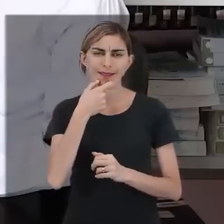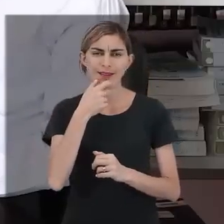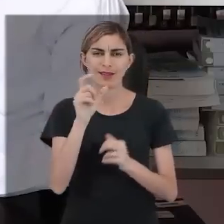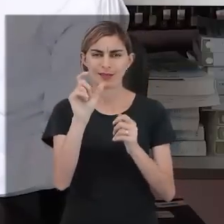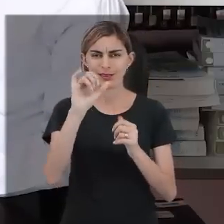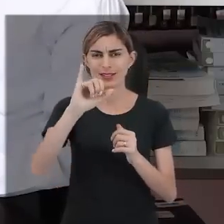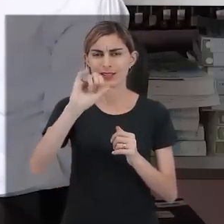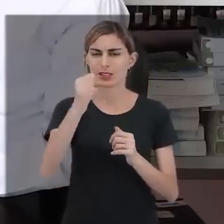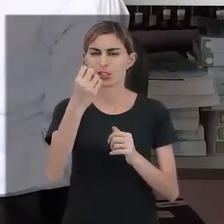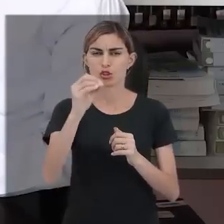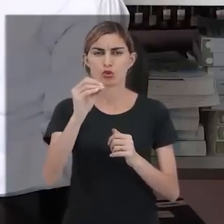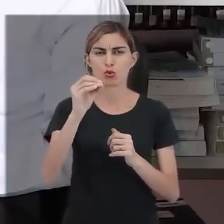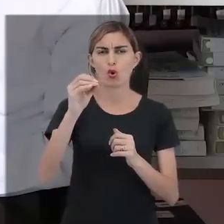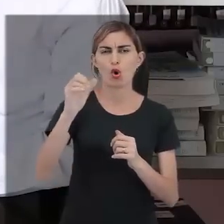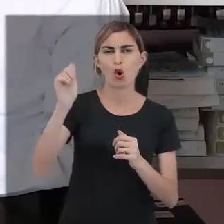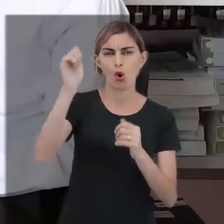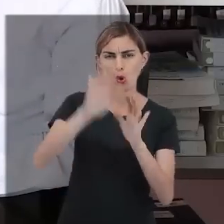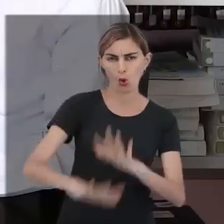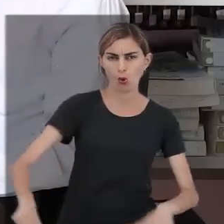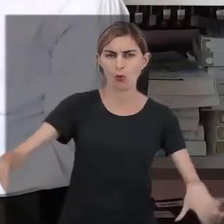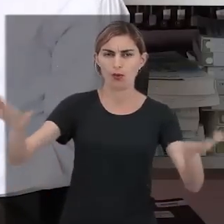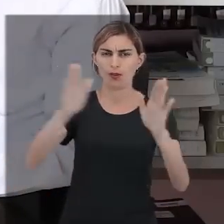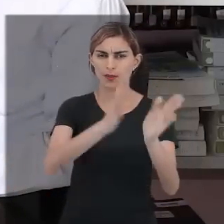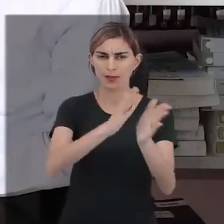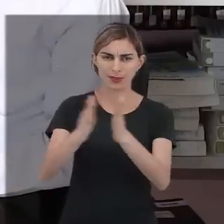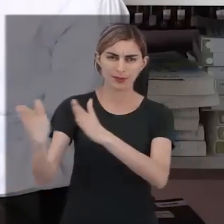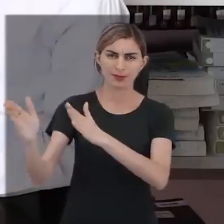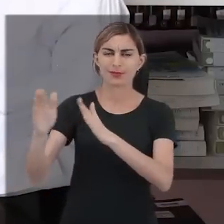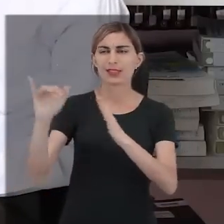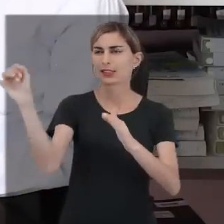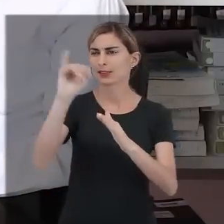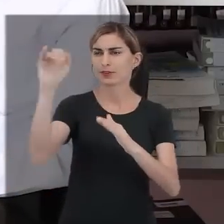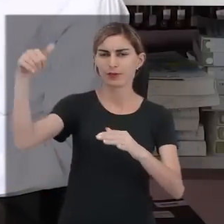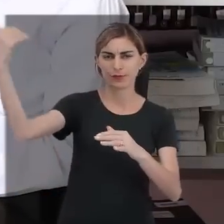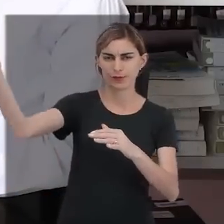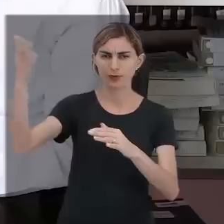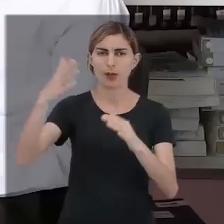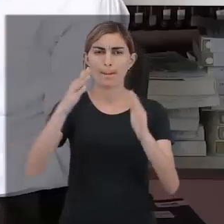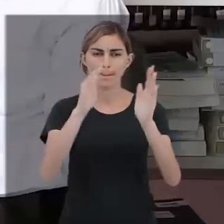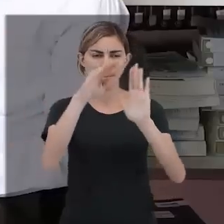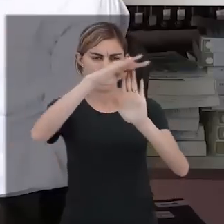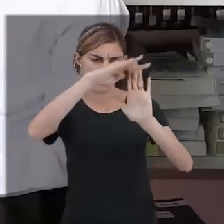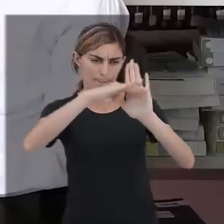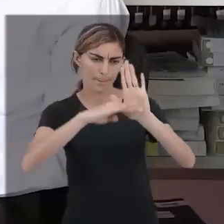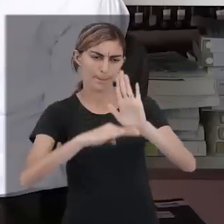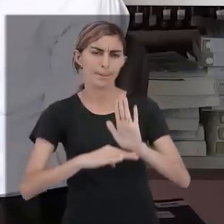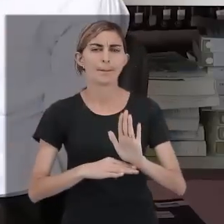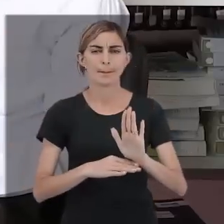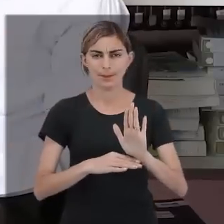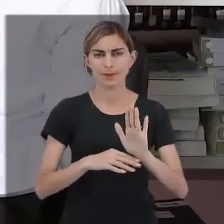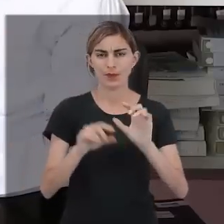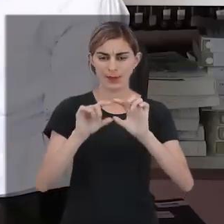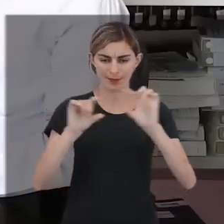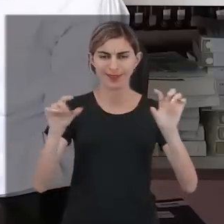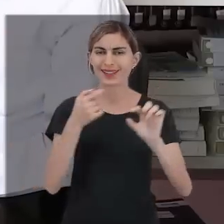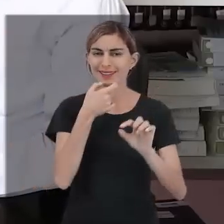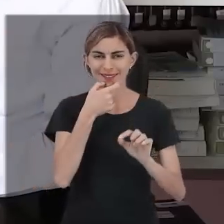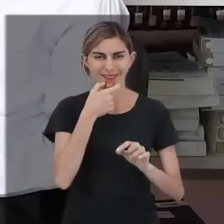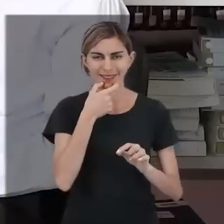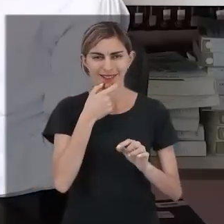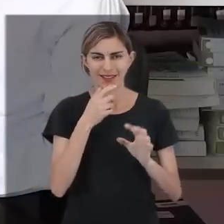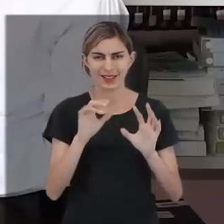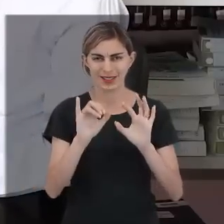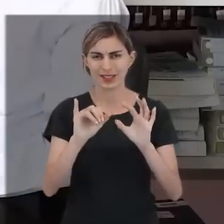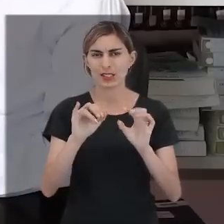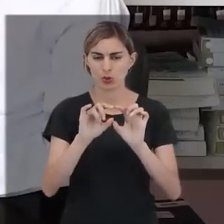né, Organização Internacional para a Padronização. Existe até uma curiosidade, porque o termo em inglês, se a gente for